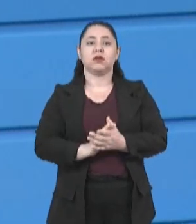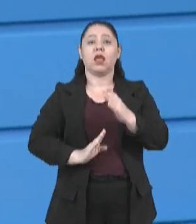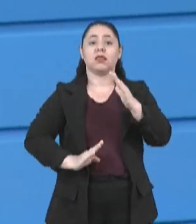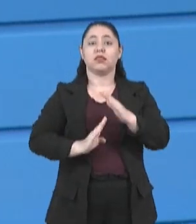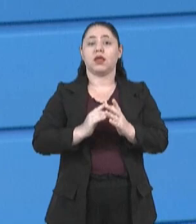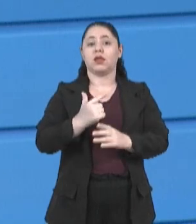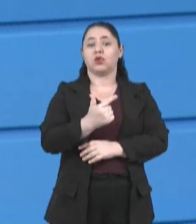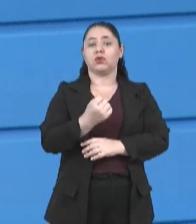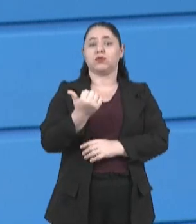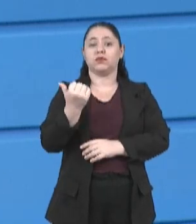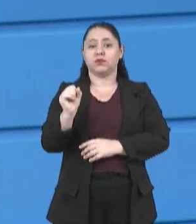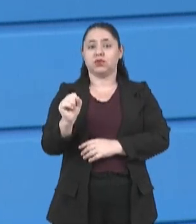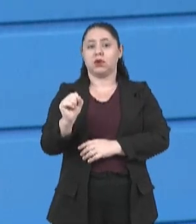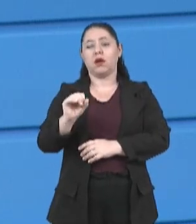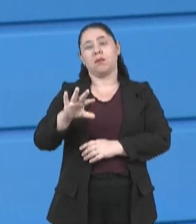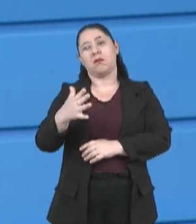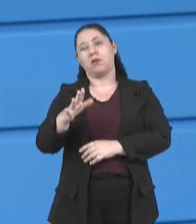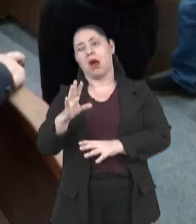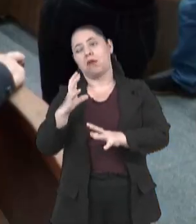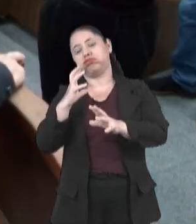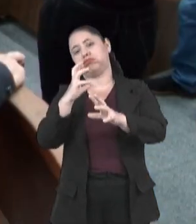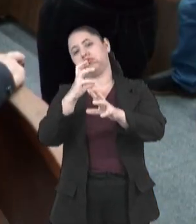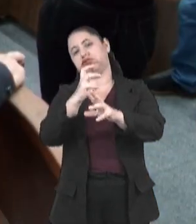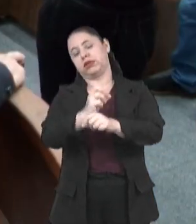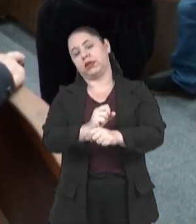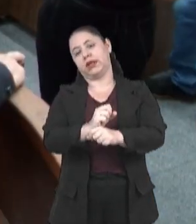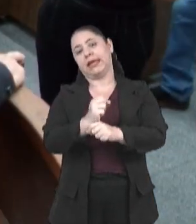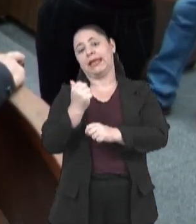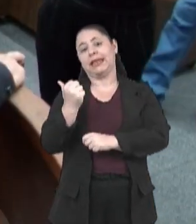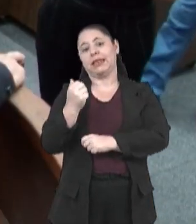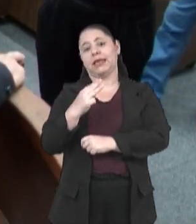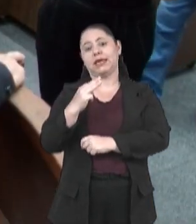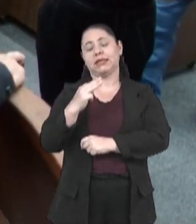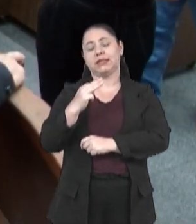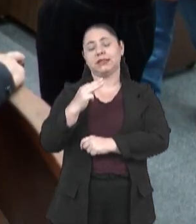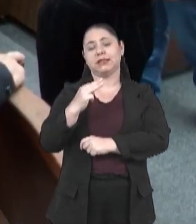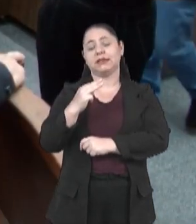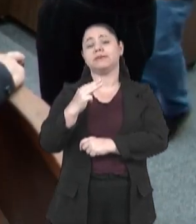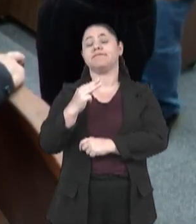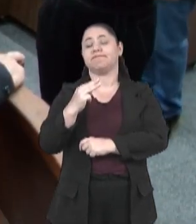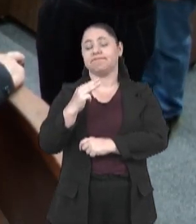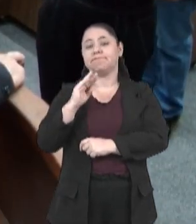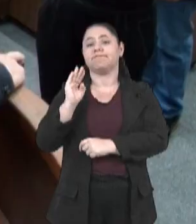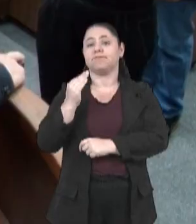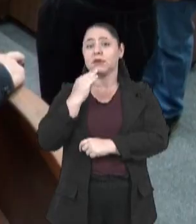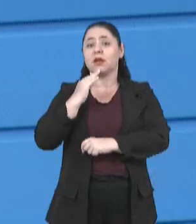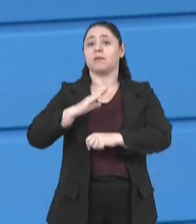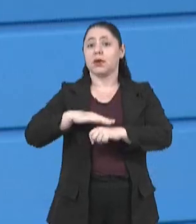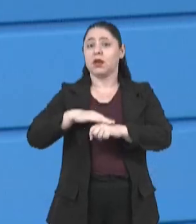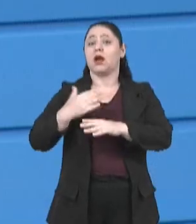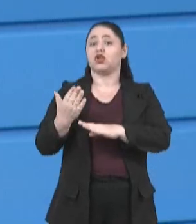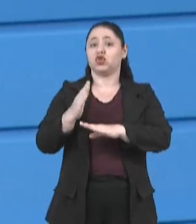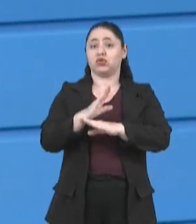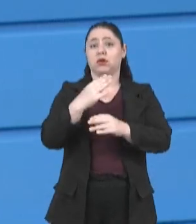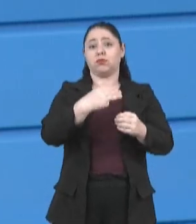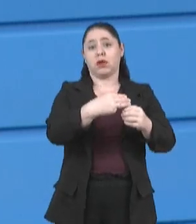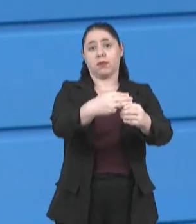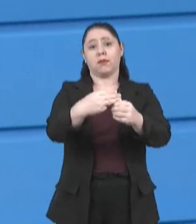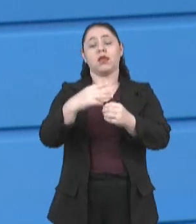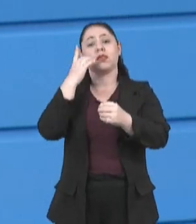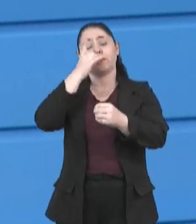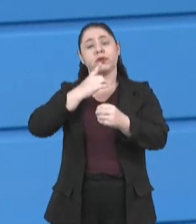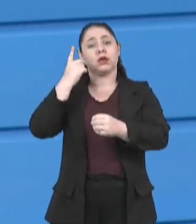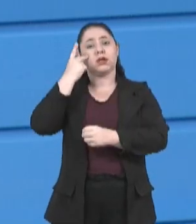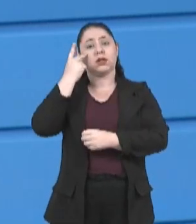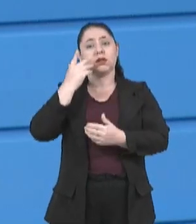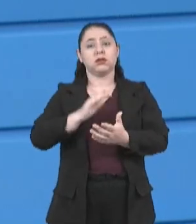até 2028 está provisionado 13 bilhões. E mais, já que é para ajudar os municípios, deputado